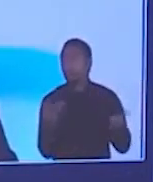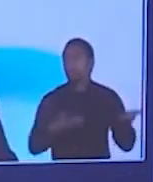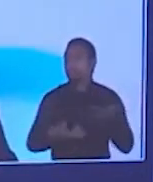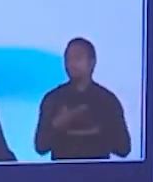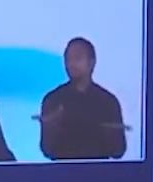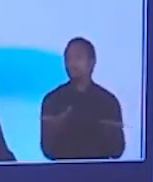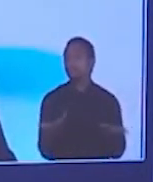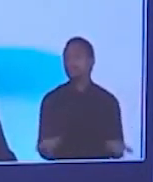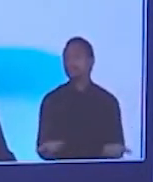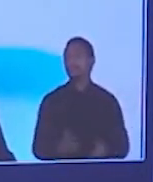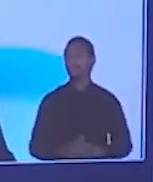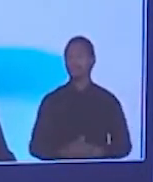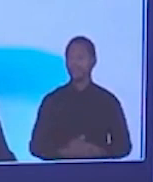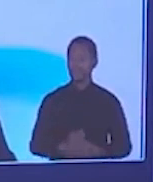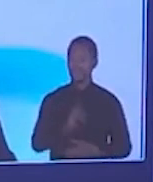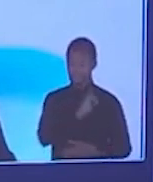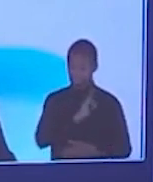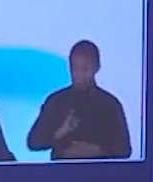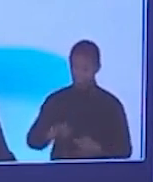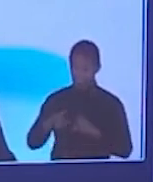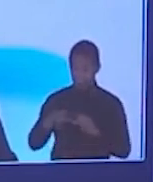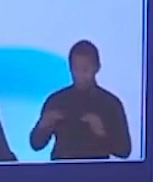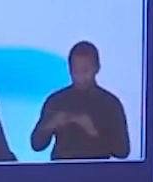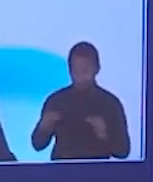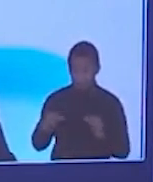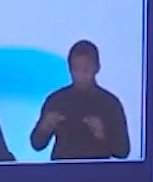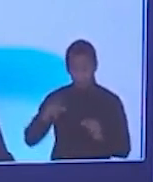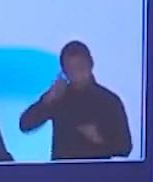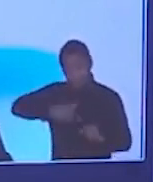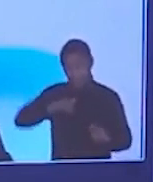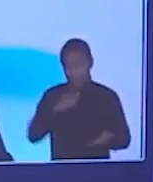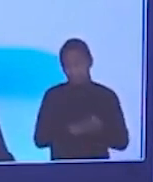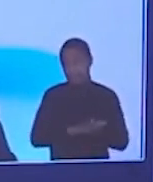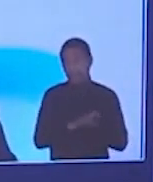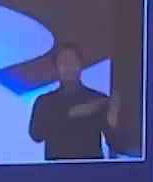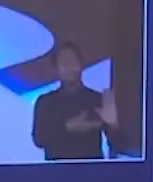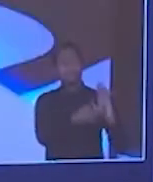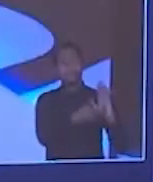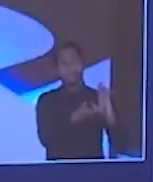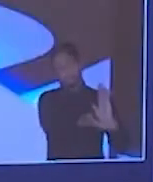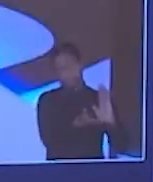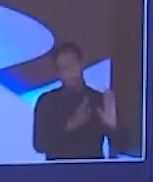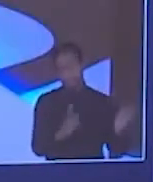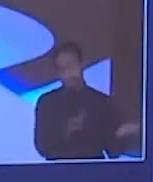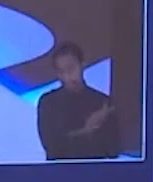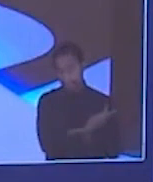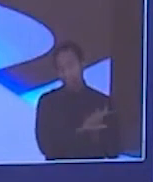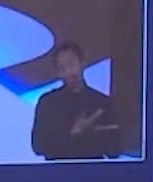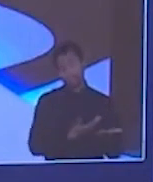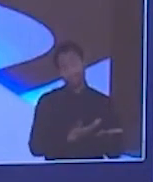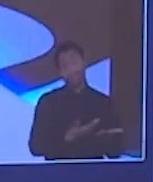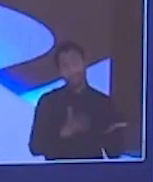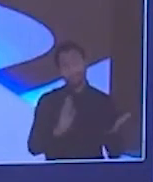da liberdade de imprensa, mas, quando esse negócio, pô, falar, eu vou entrar na justiça. O que é